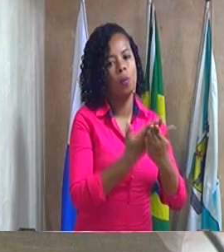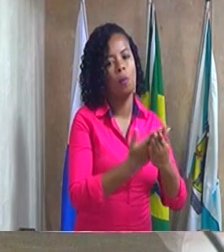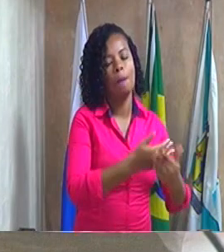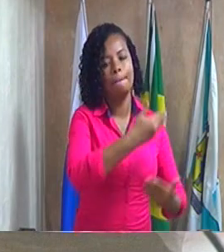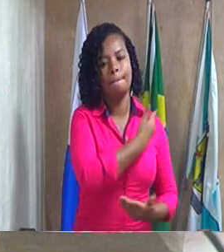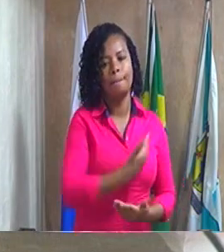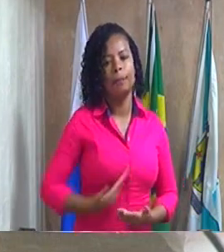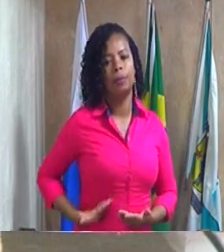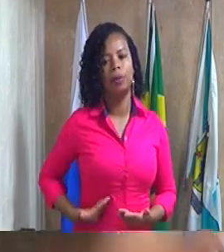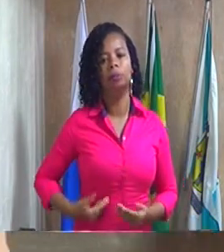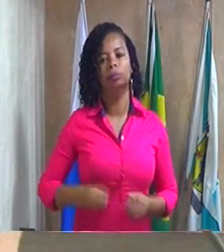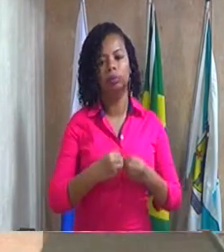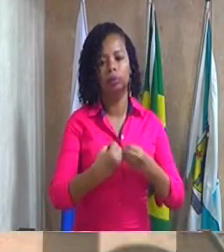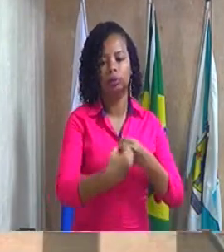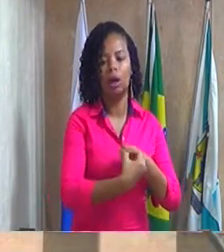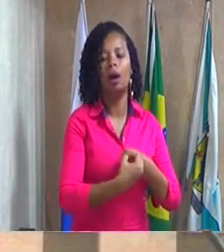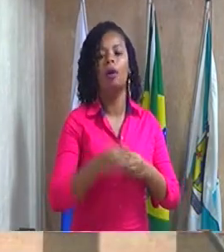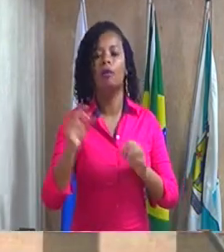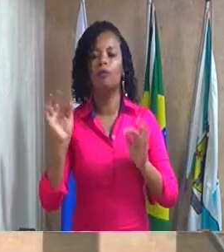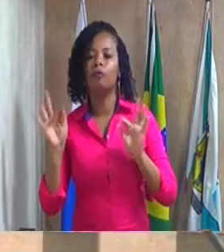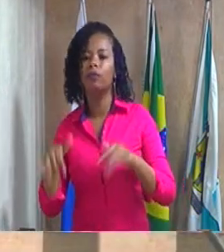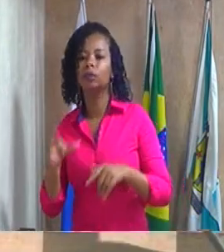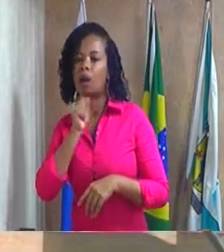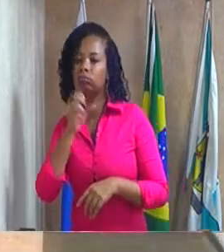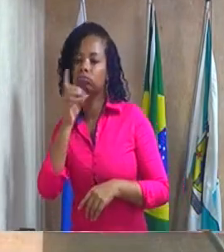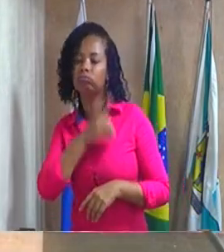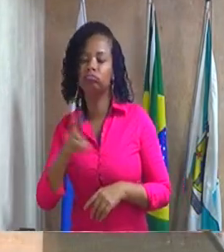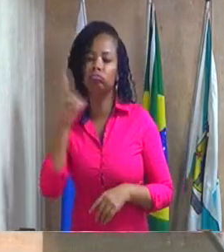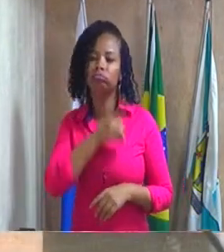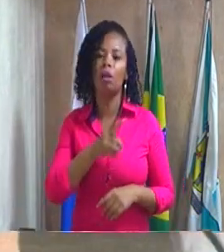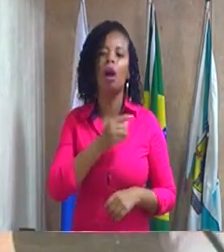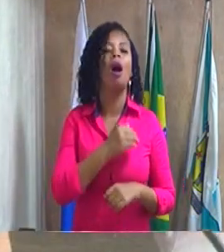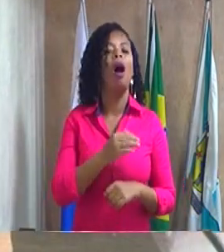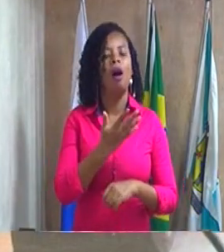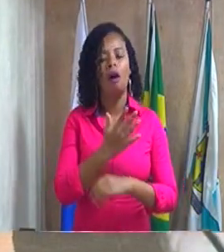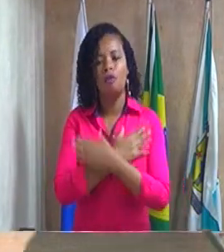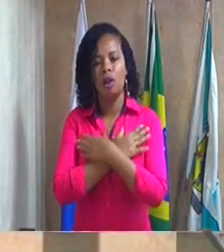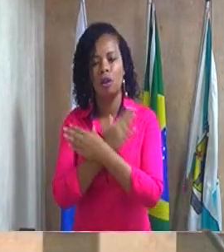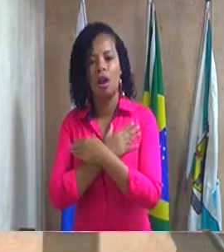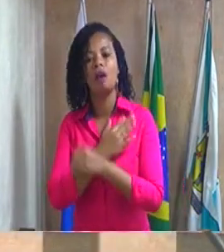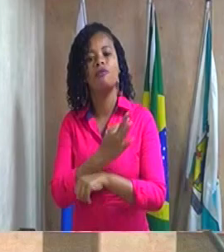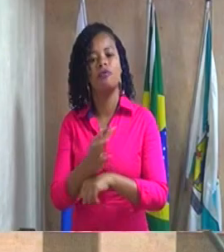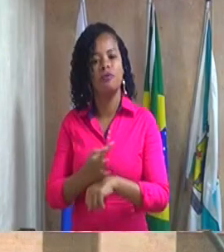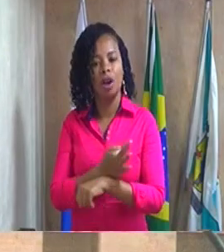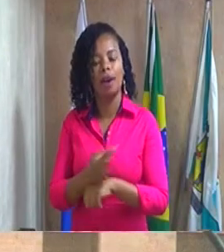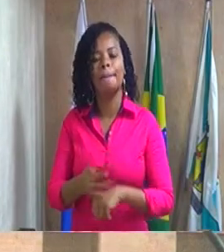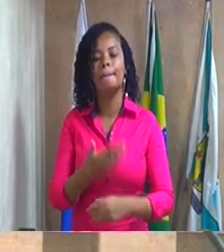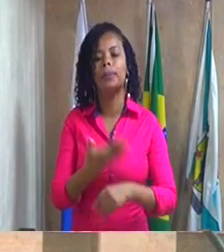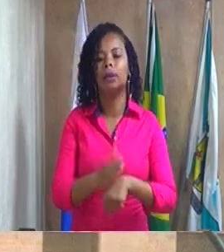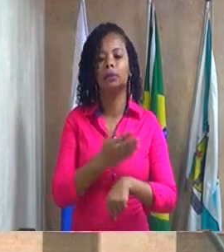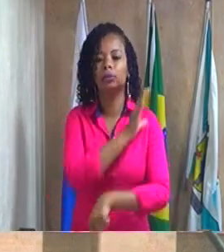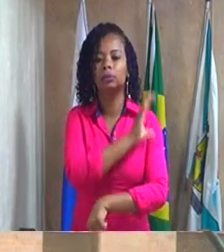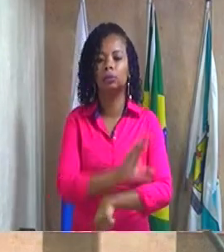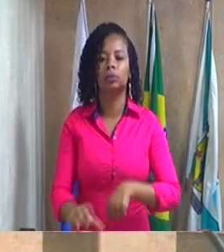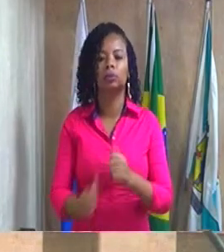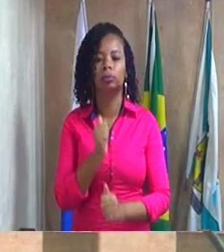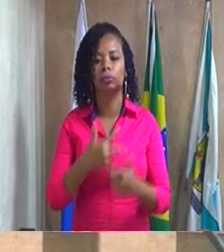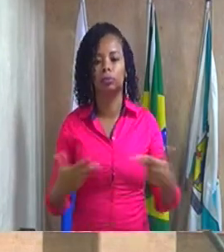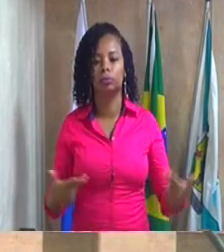durante os finais de semana, feriados e férias escolares para a prática de atividades culturais e esportivas.